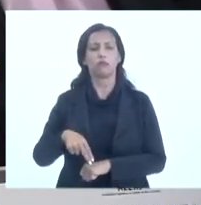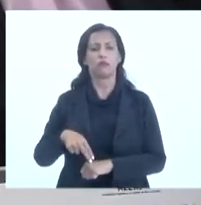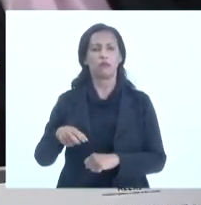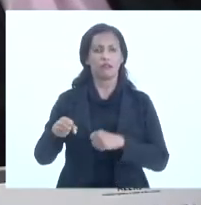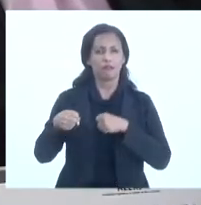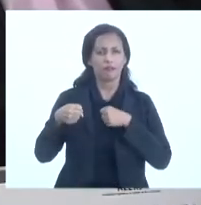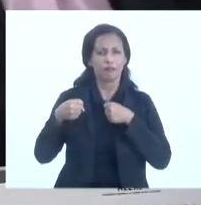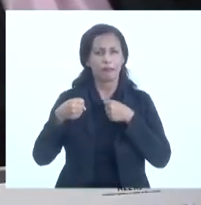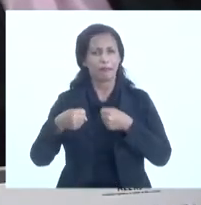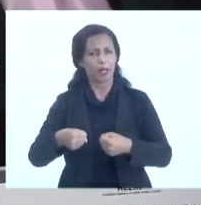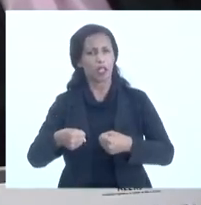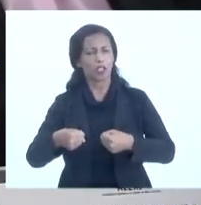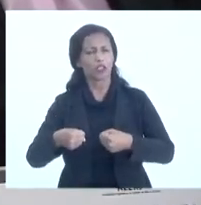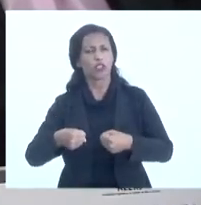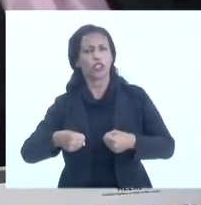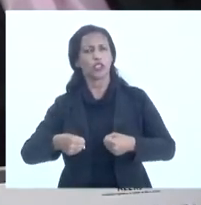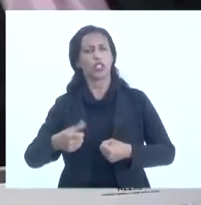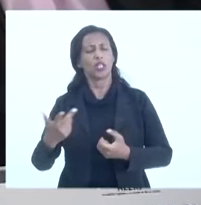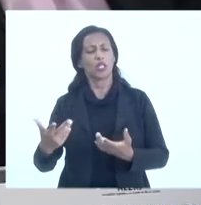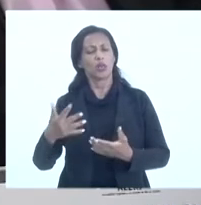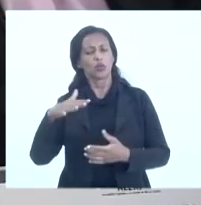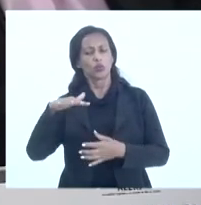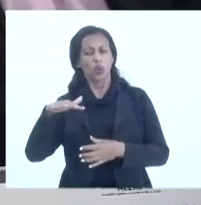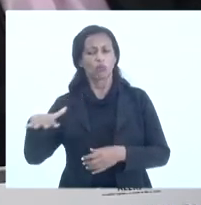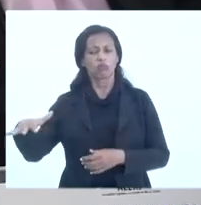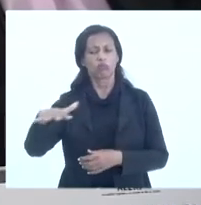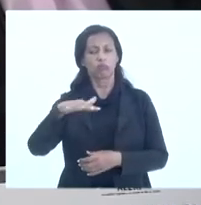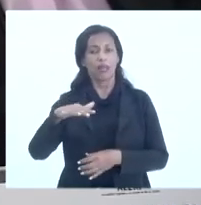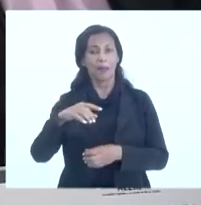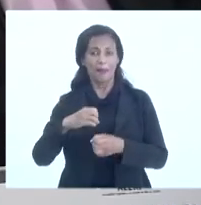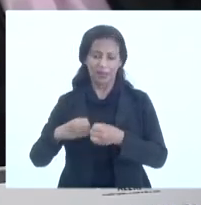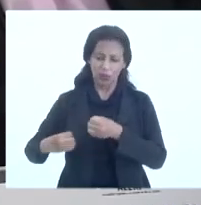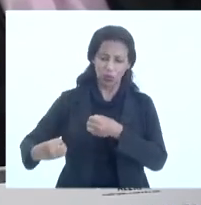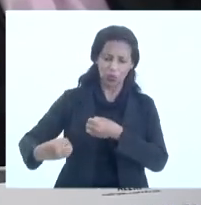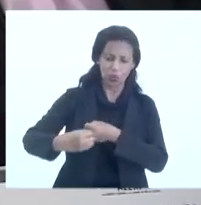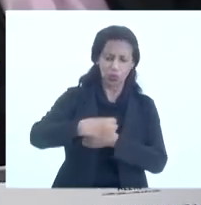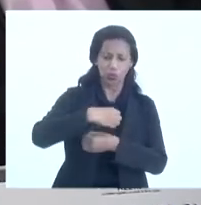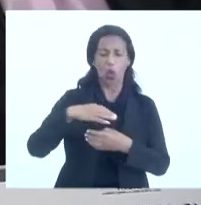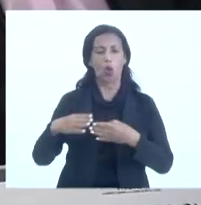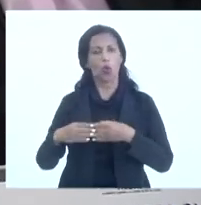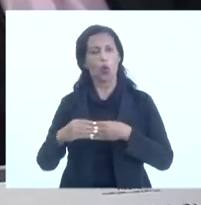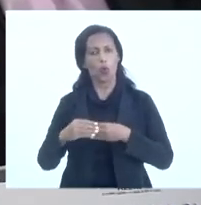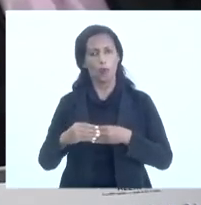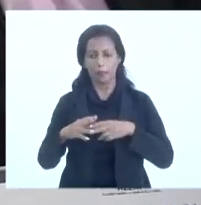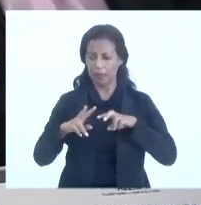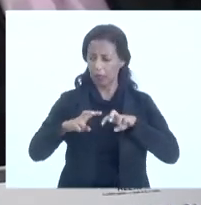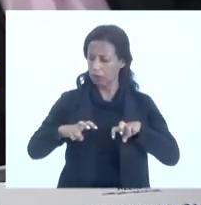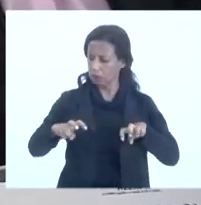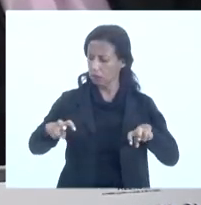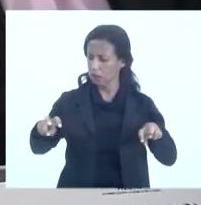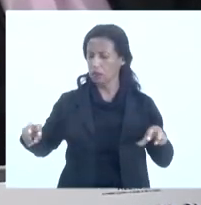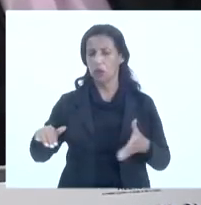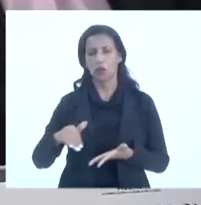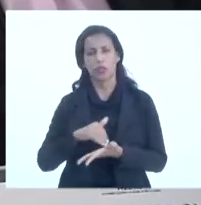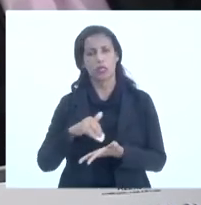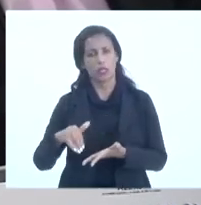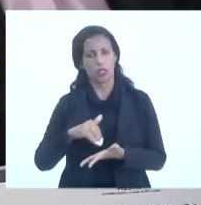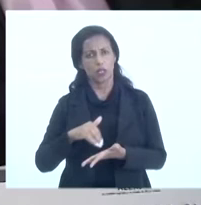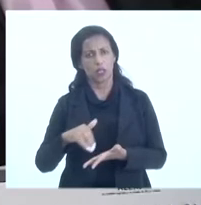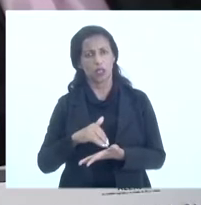vibrante, não somente em Volta Redonda, como na região. Aproveito aqui cumprimentar a todos da mesa,